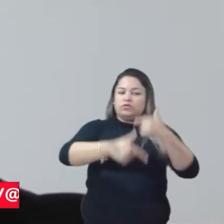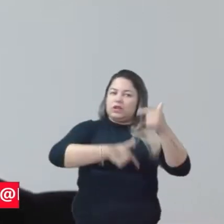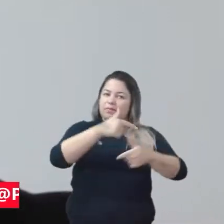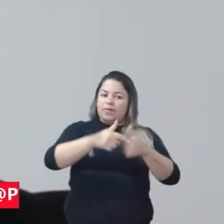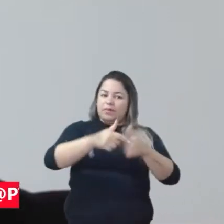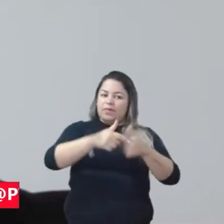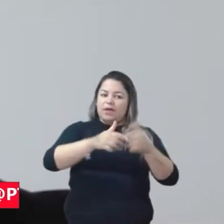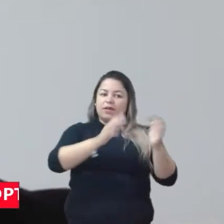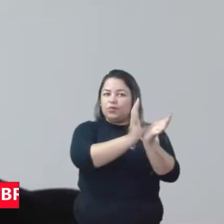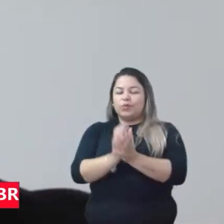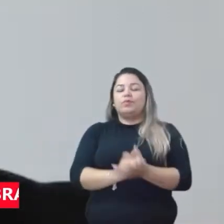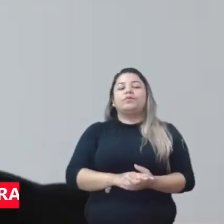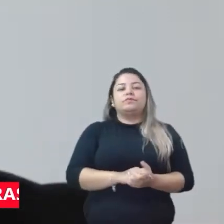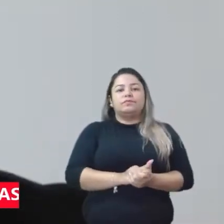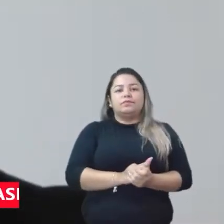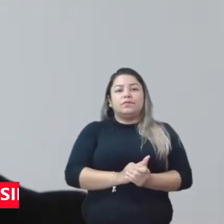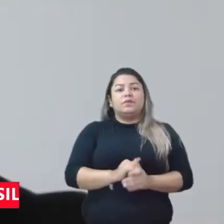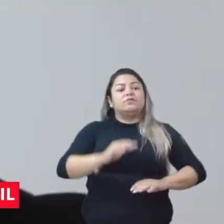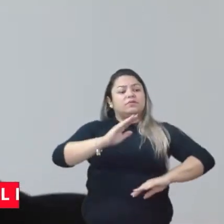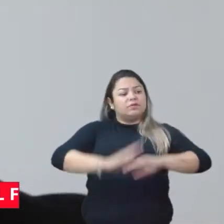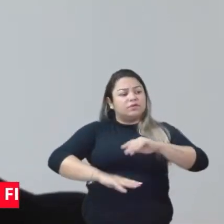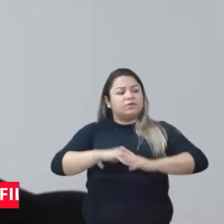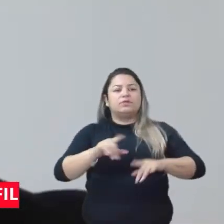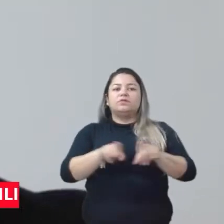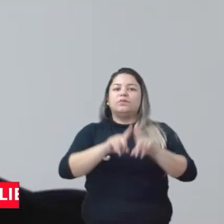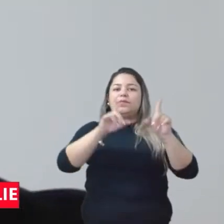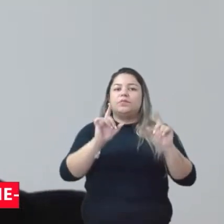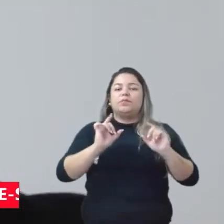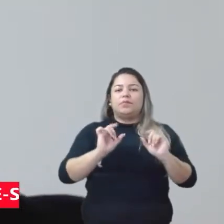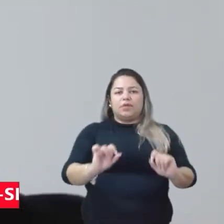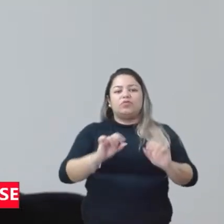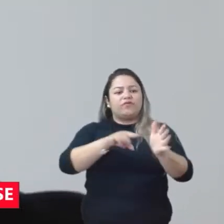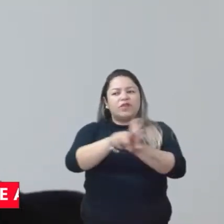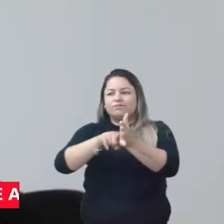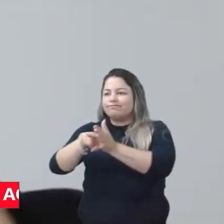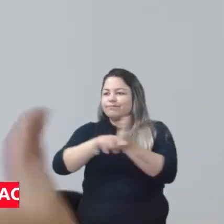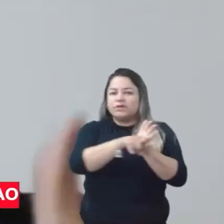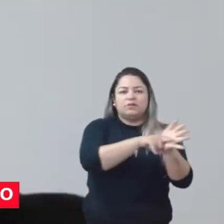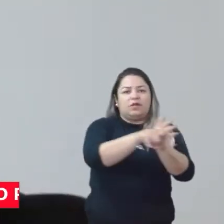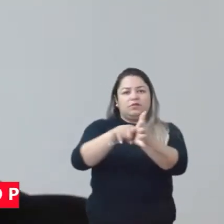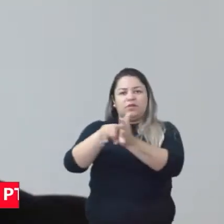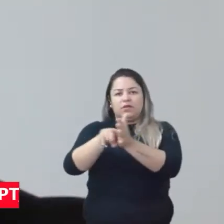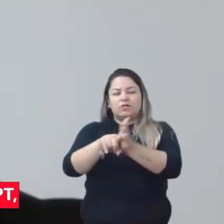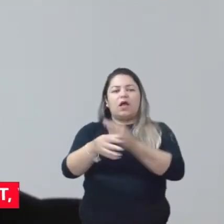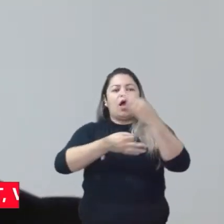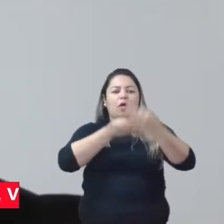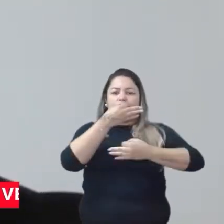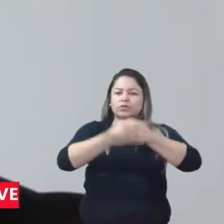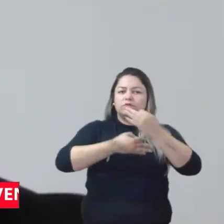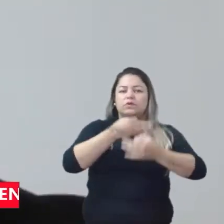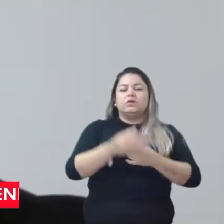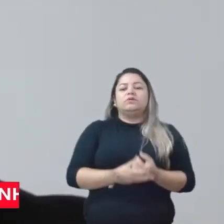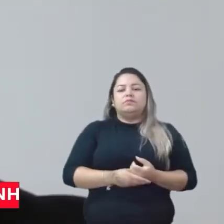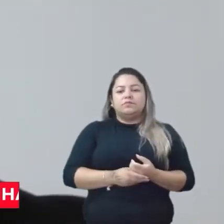conjunto, também terá autonomia de fiscalizar, de dar sua opinião. Nosso gabinete